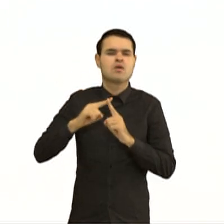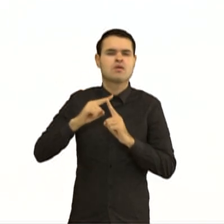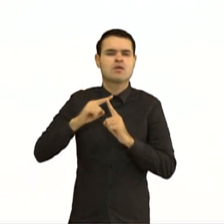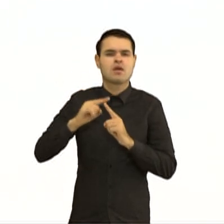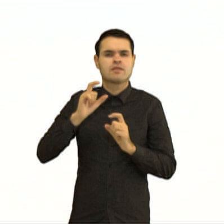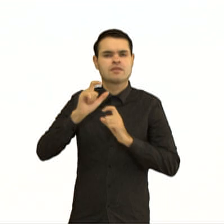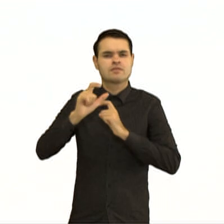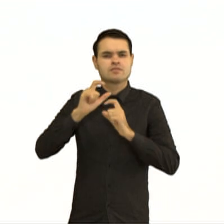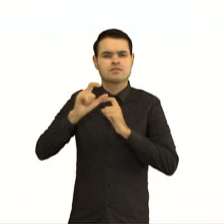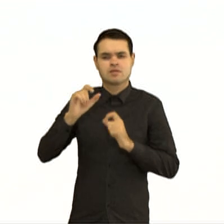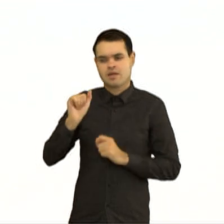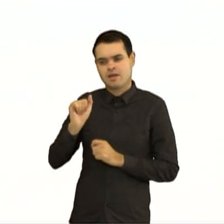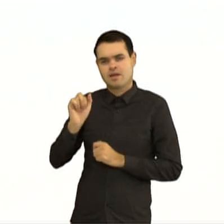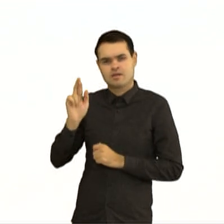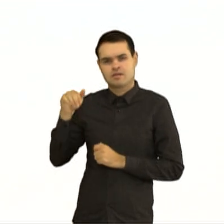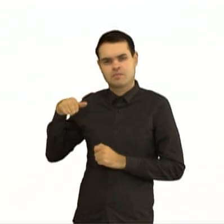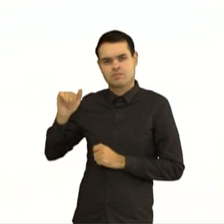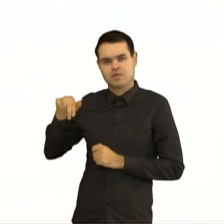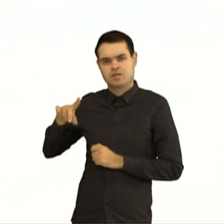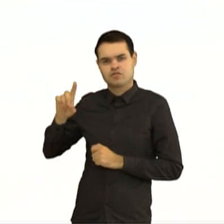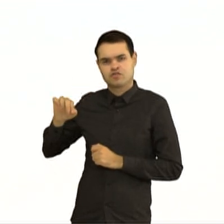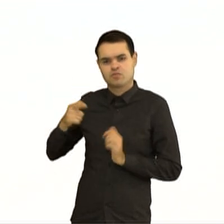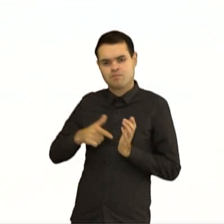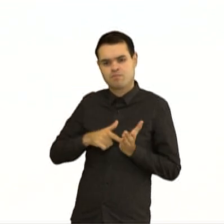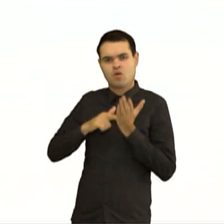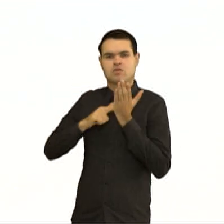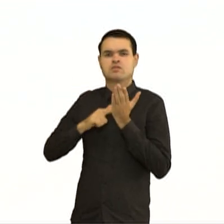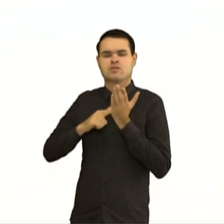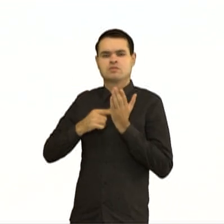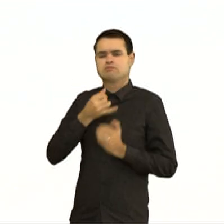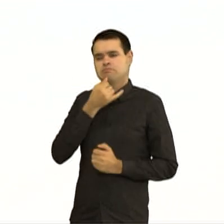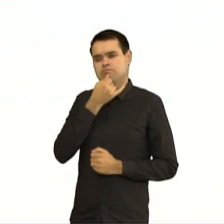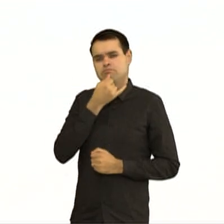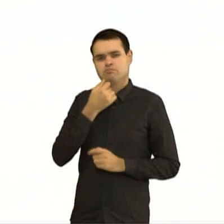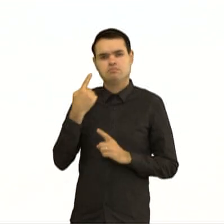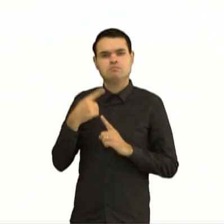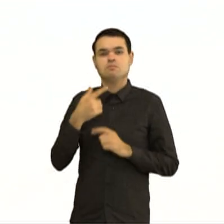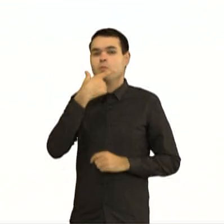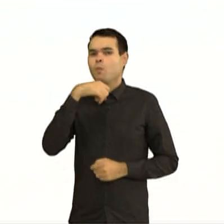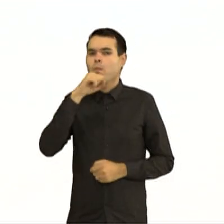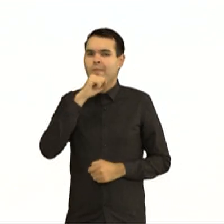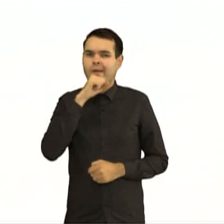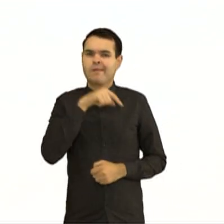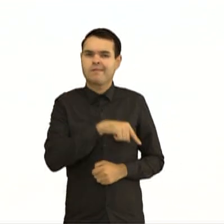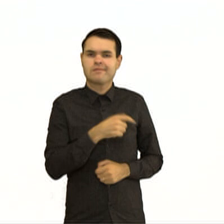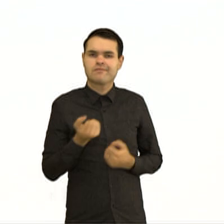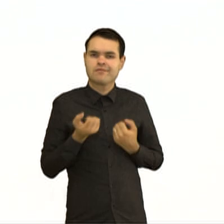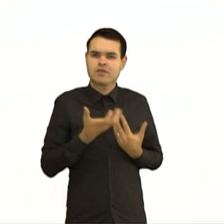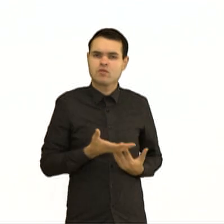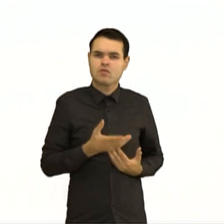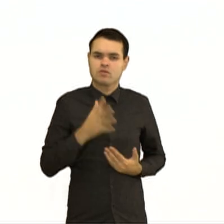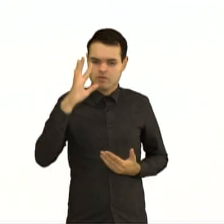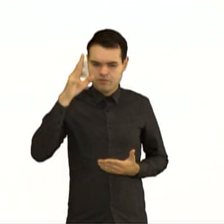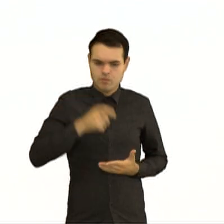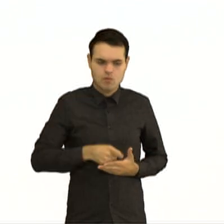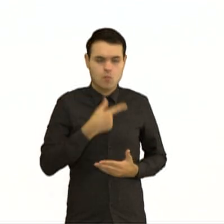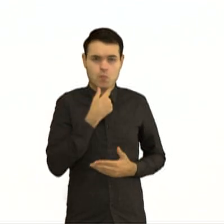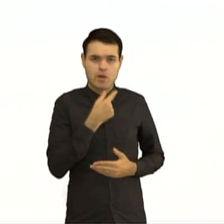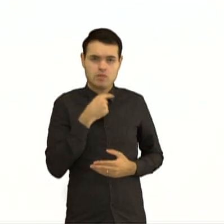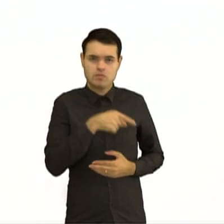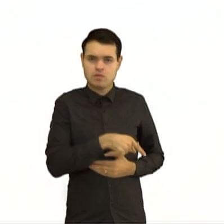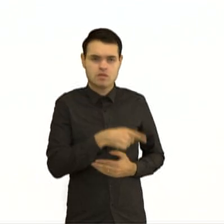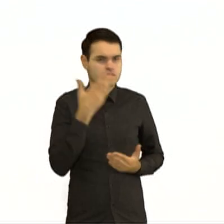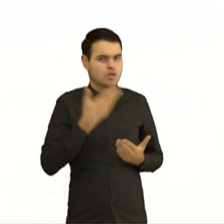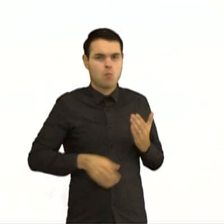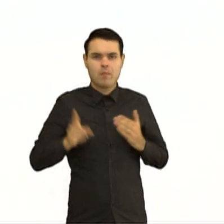tira Armandinho afirma estar triste? O que o pai de Armandinho quis dizer ao afirmar que o menino